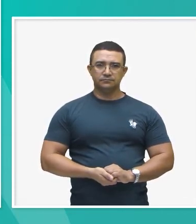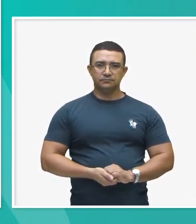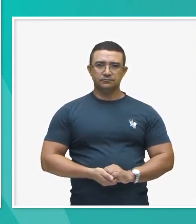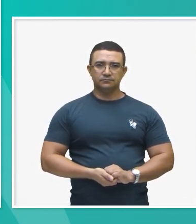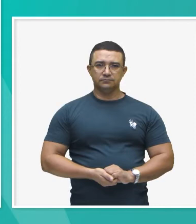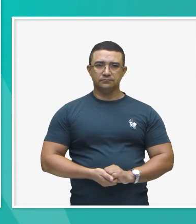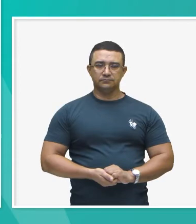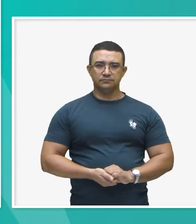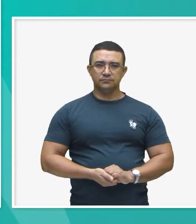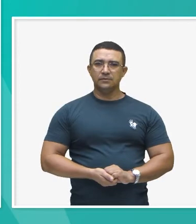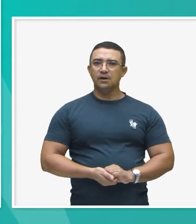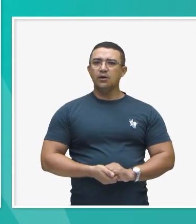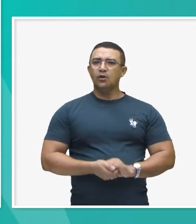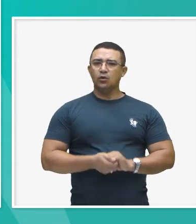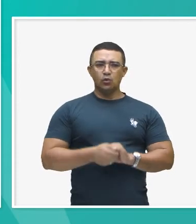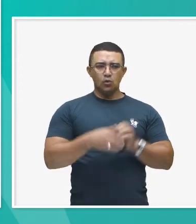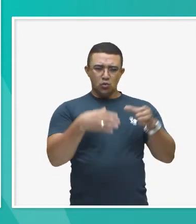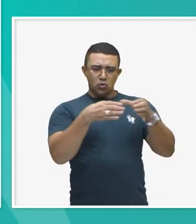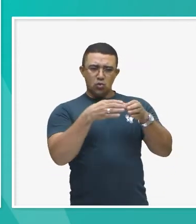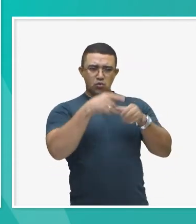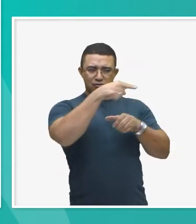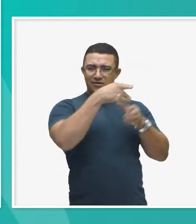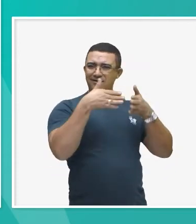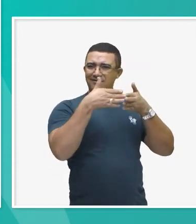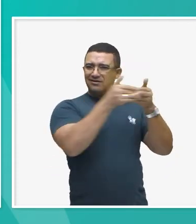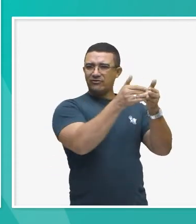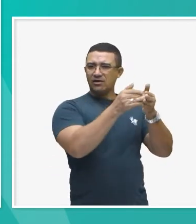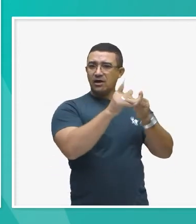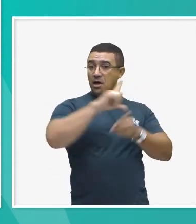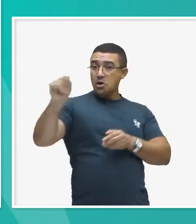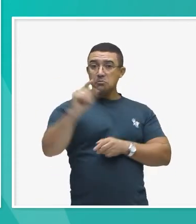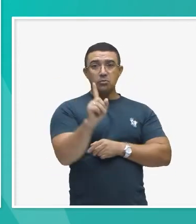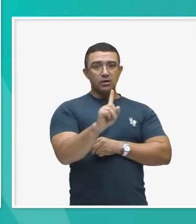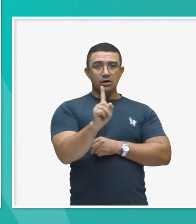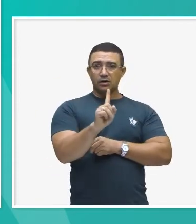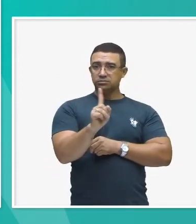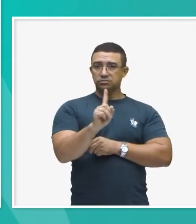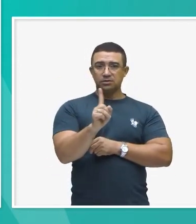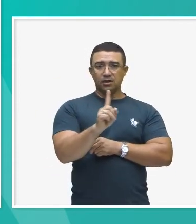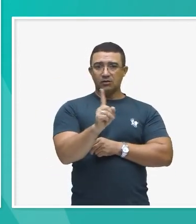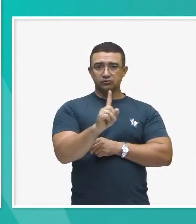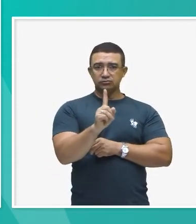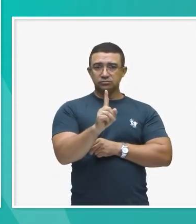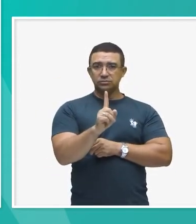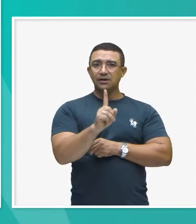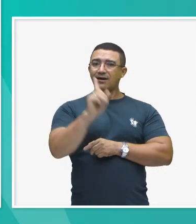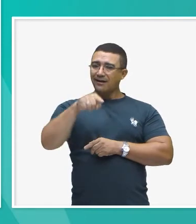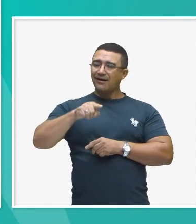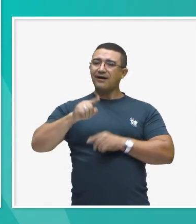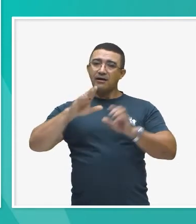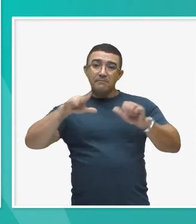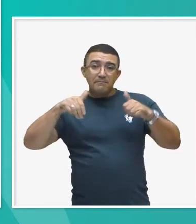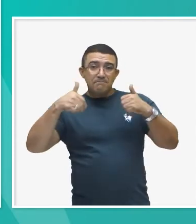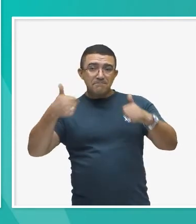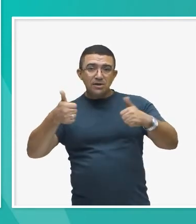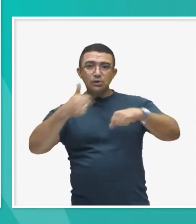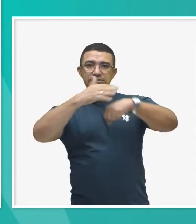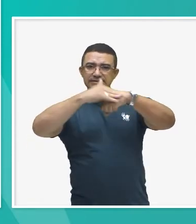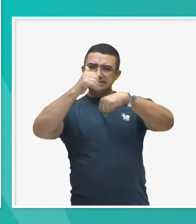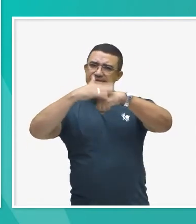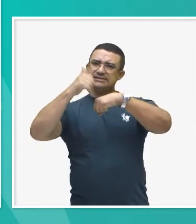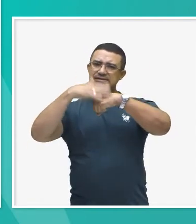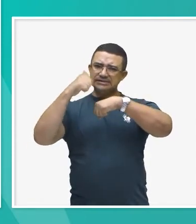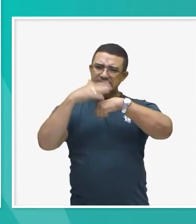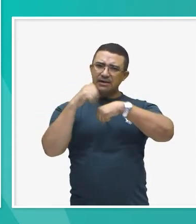vanish those vessels as soon as possible. They are not moving. I think we should call the